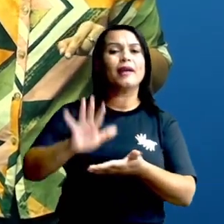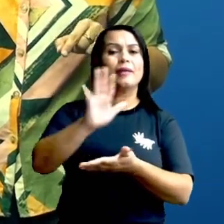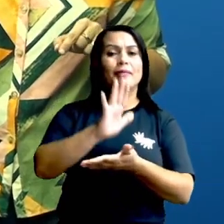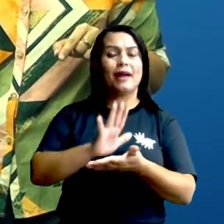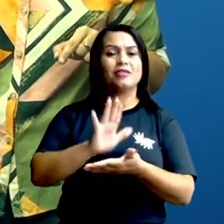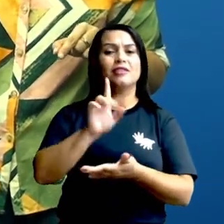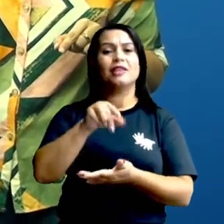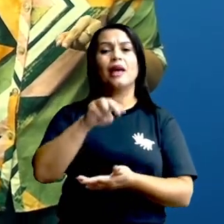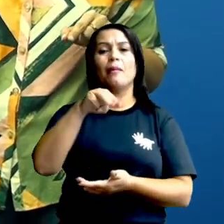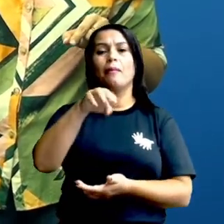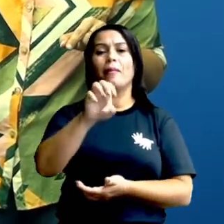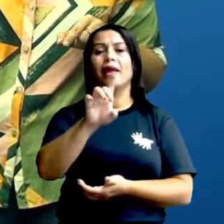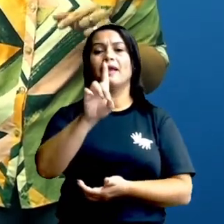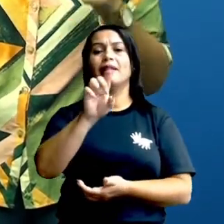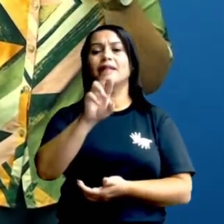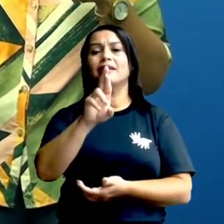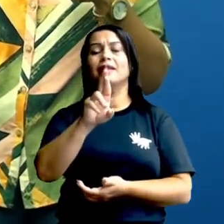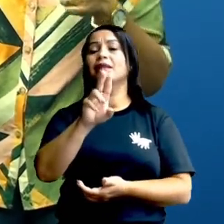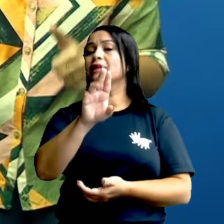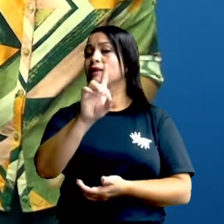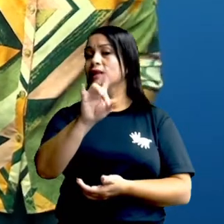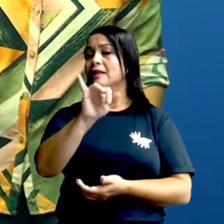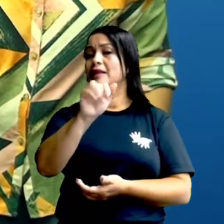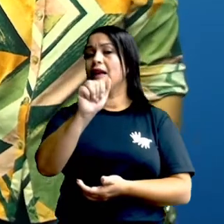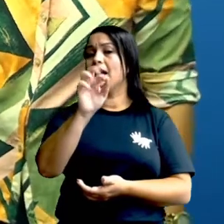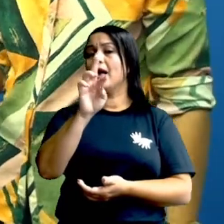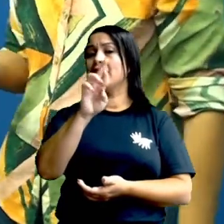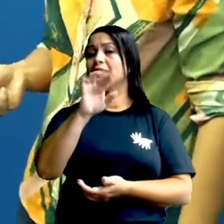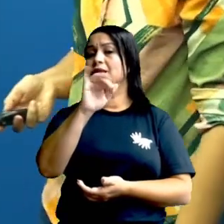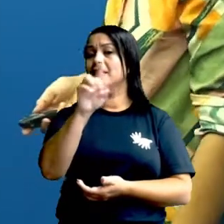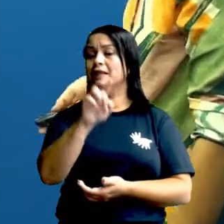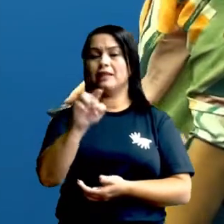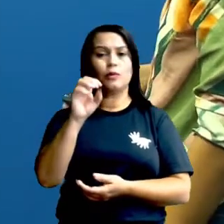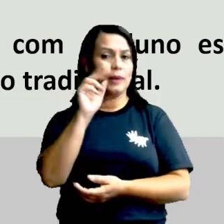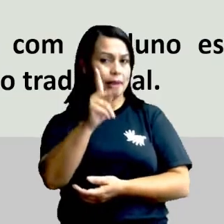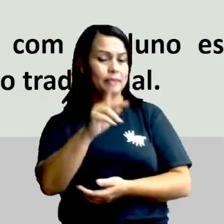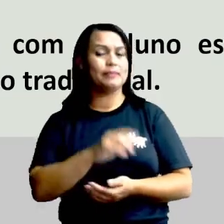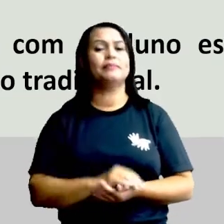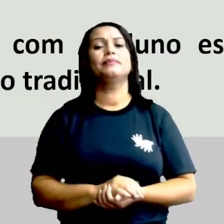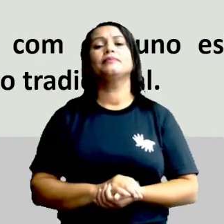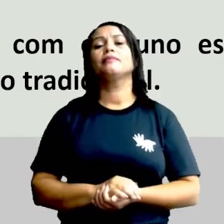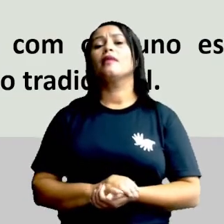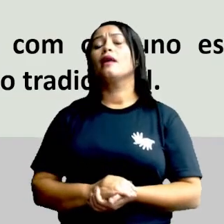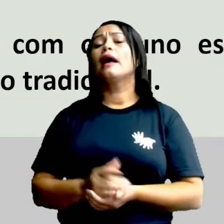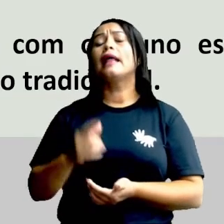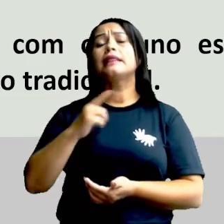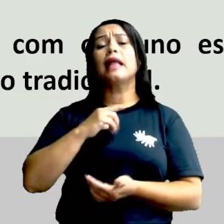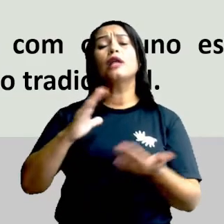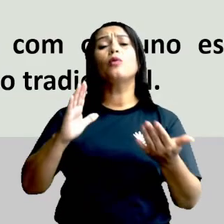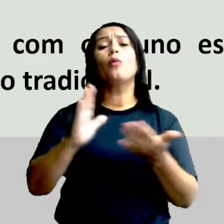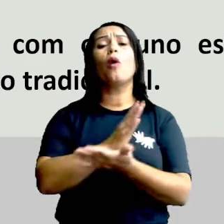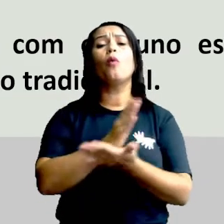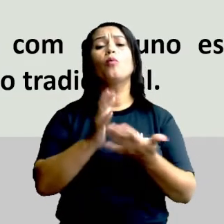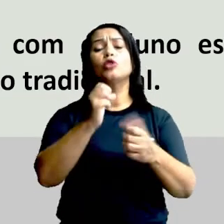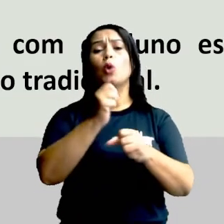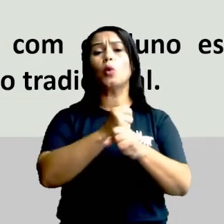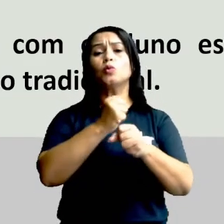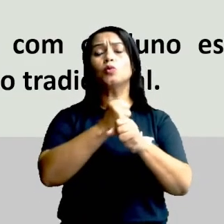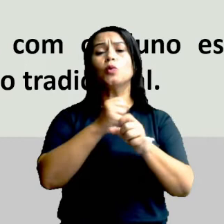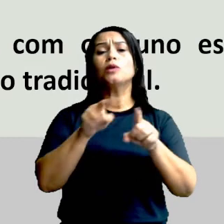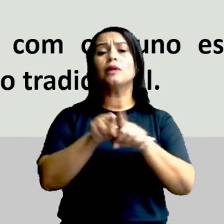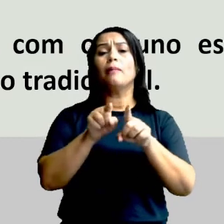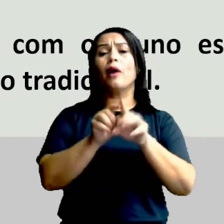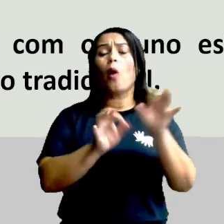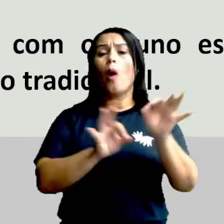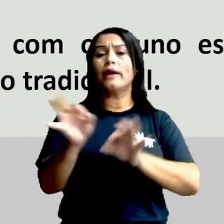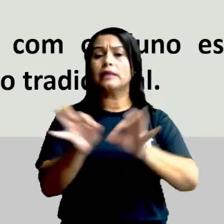mediatriz Tá certo Oi ok e a maioria das construções geométricas